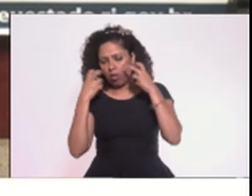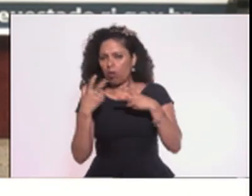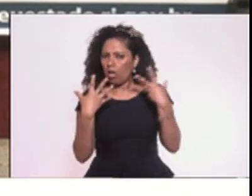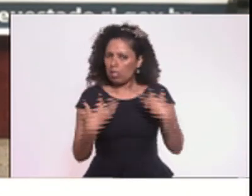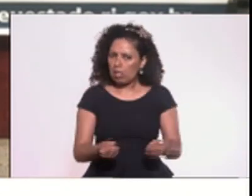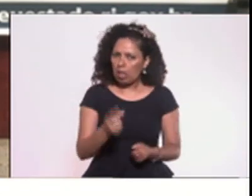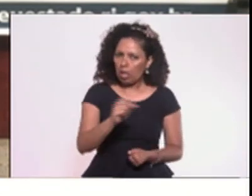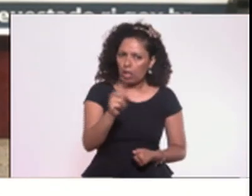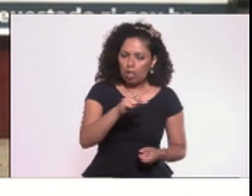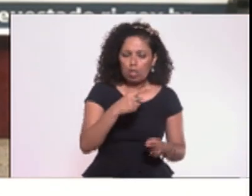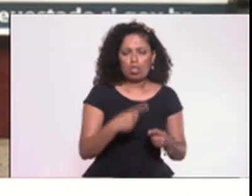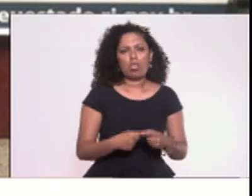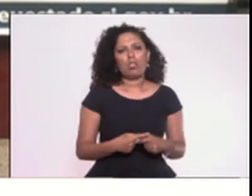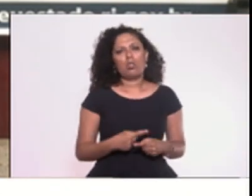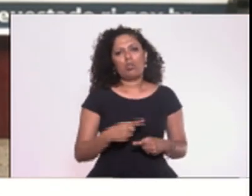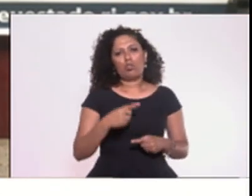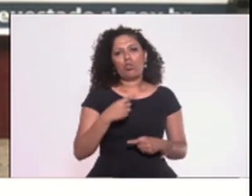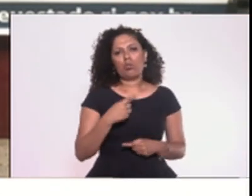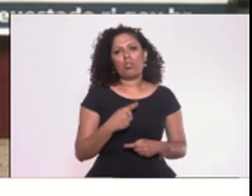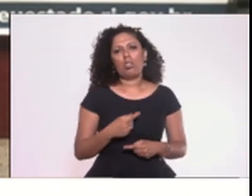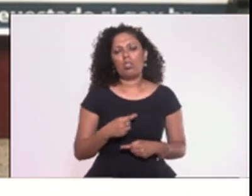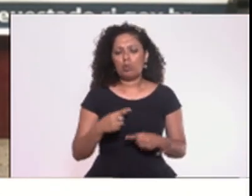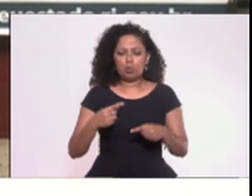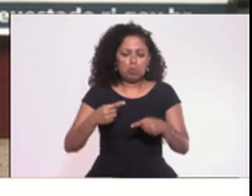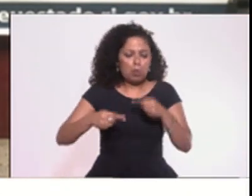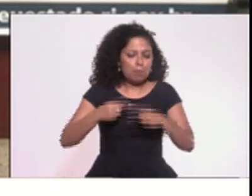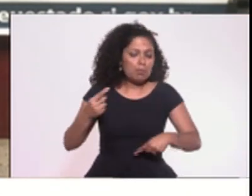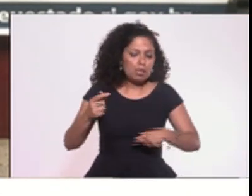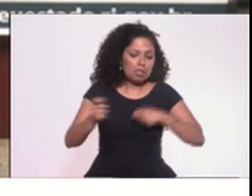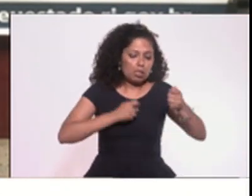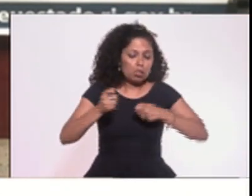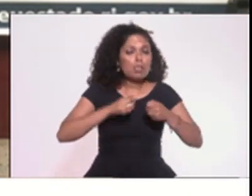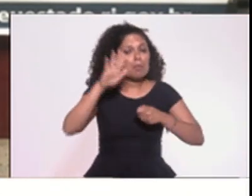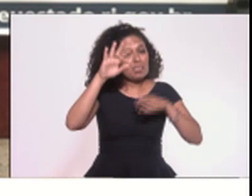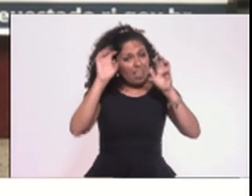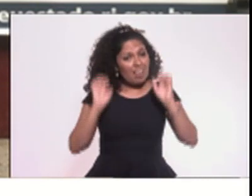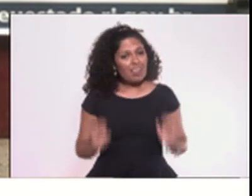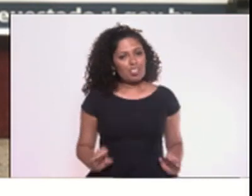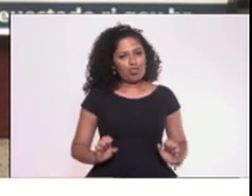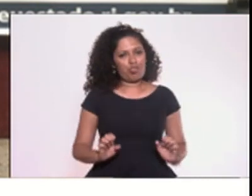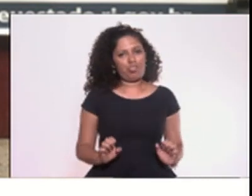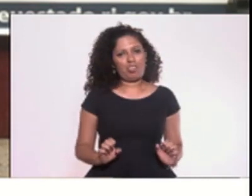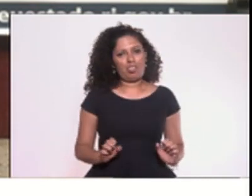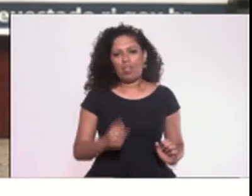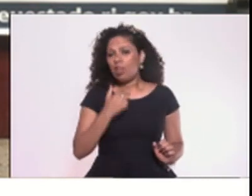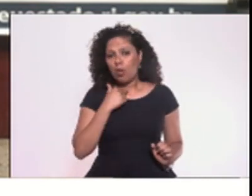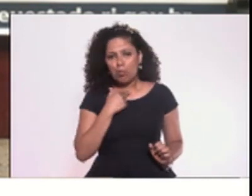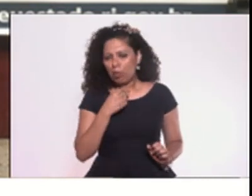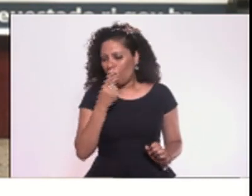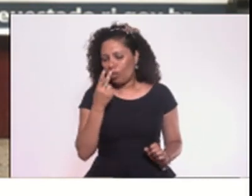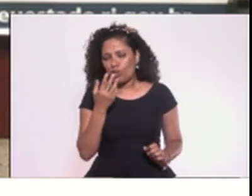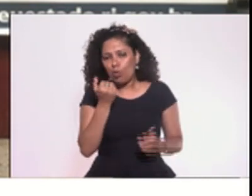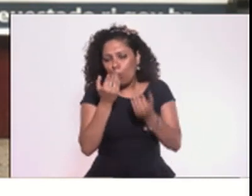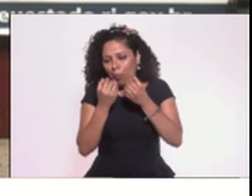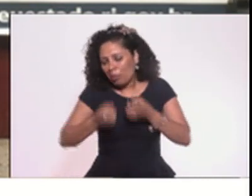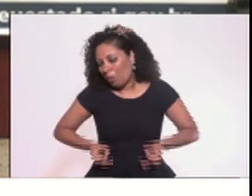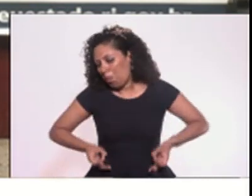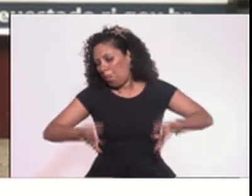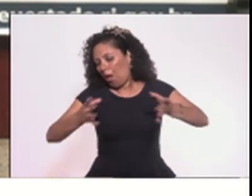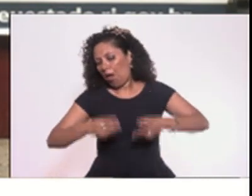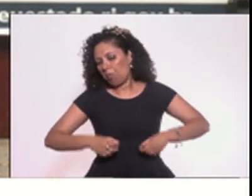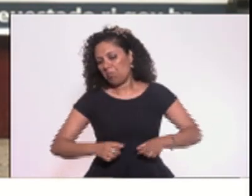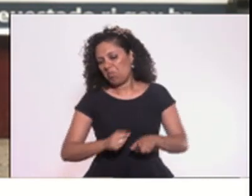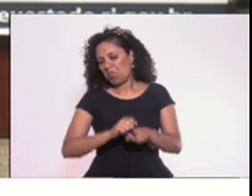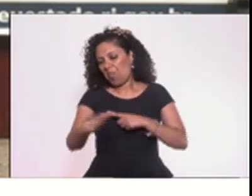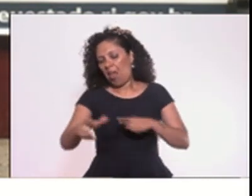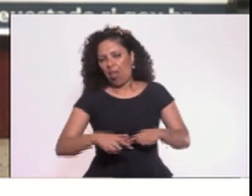que não é nem uma questão econômica, é uma questão ética. Você não pode desperdiçar alimento. Então, esse